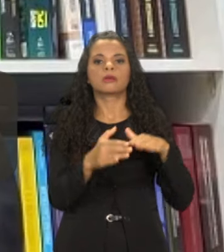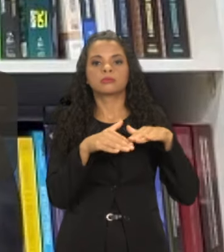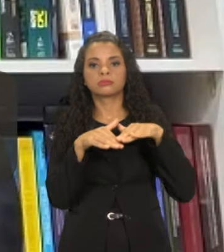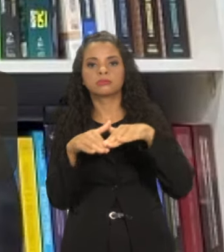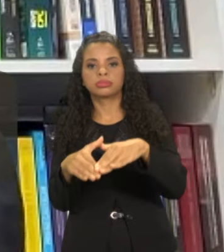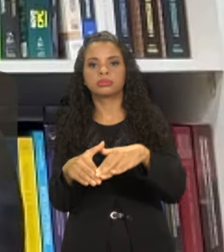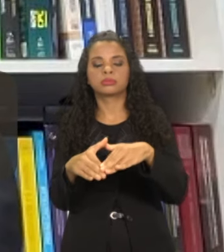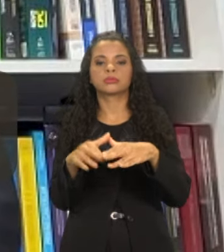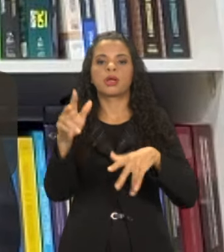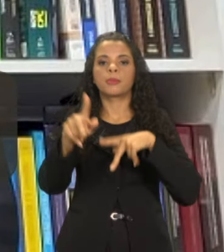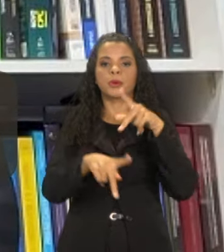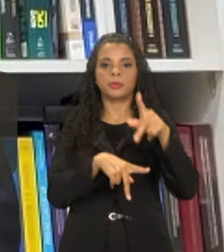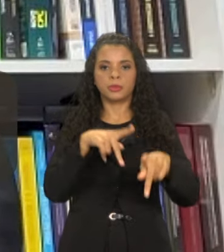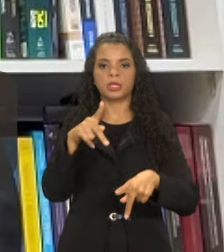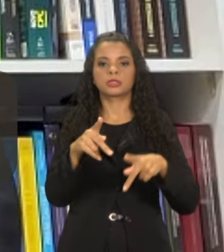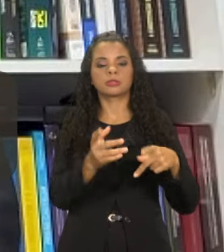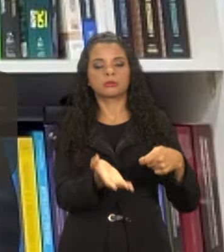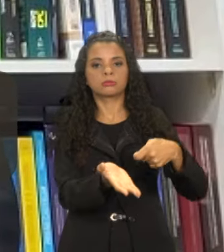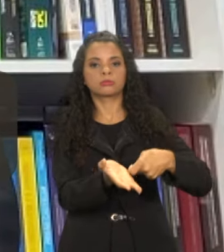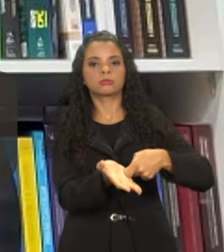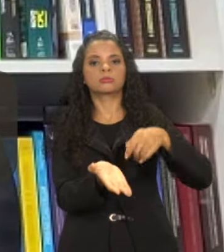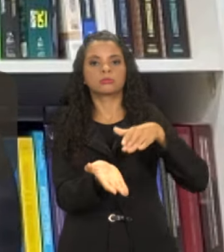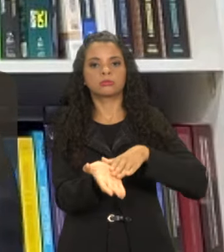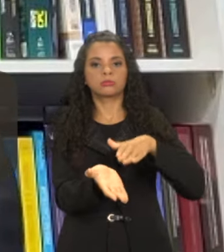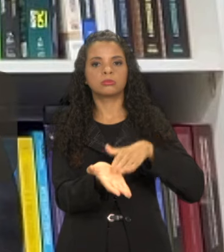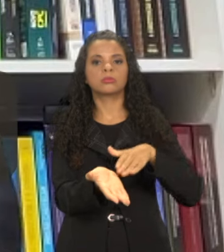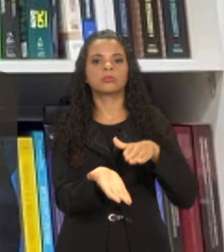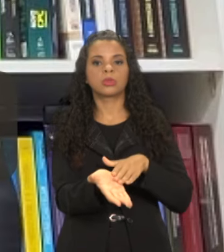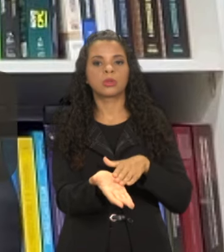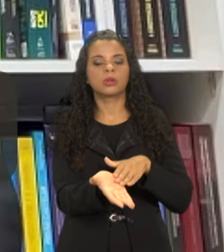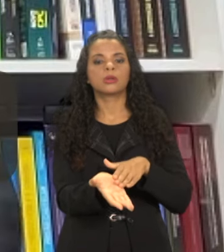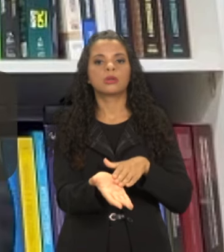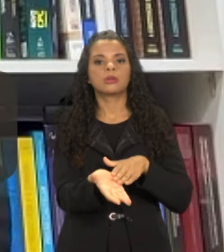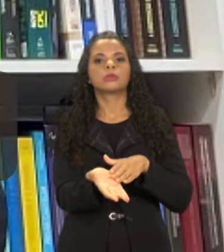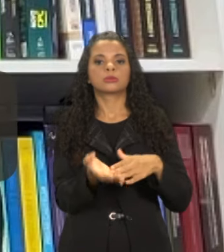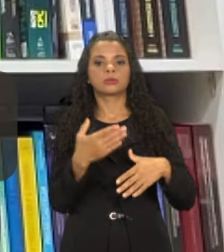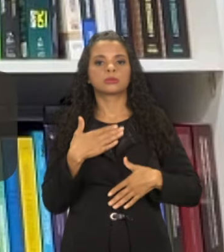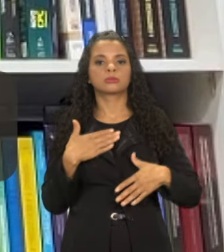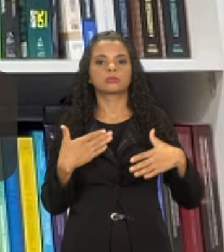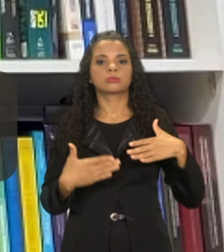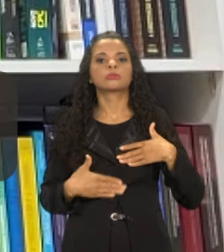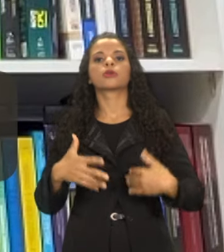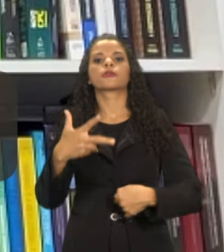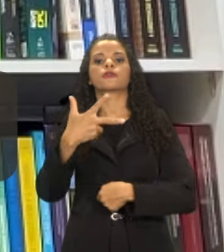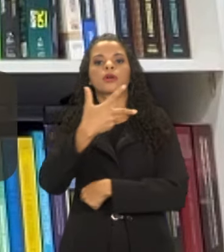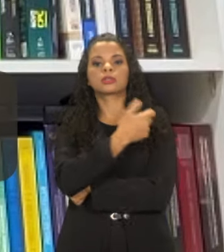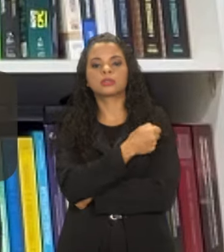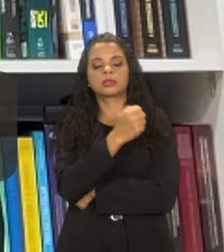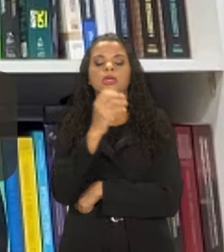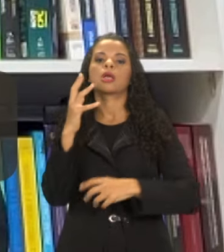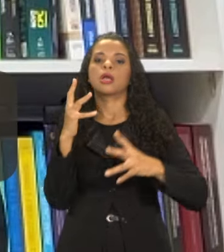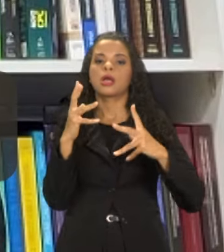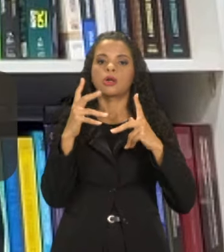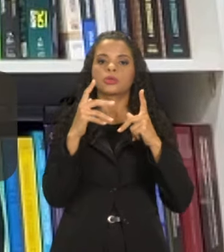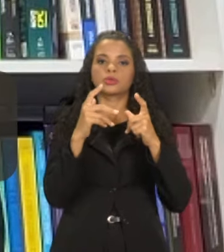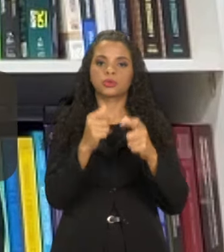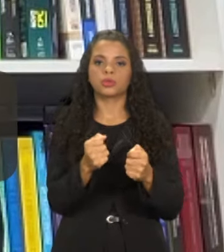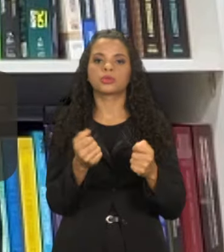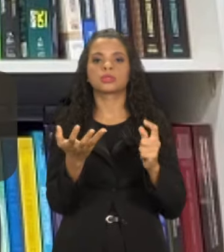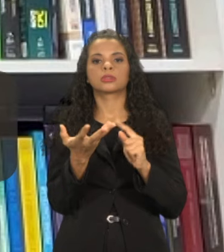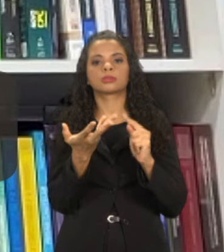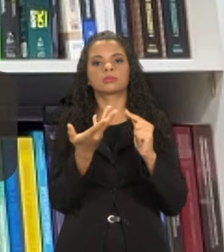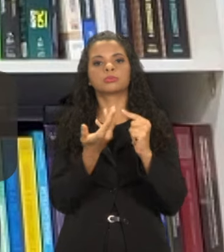e impor, sem a compulsoriedade física, a vacinação com todas aquelas restrições